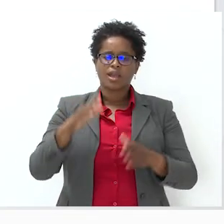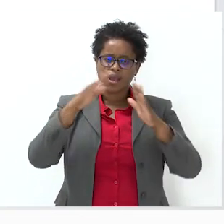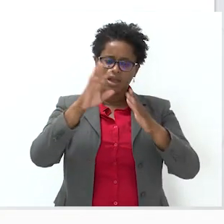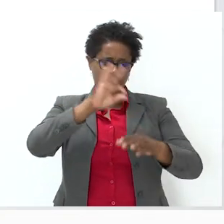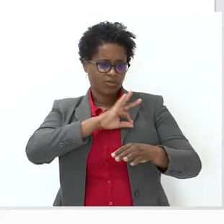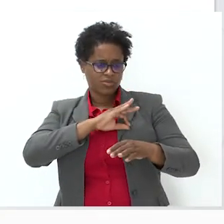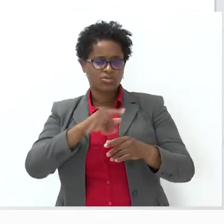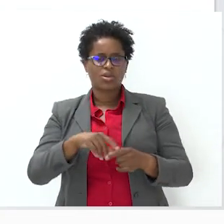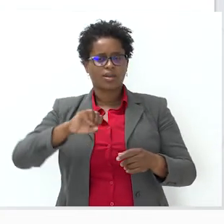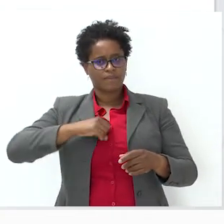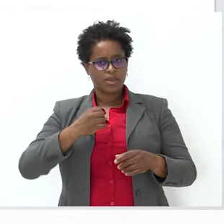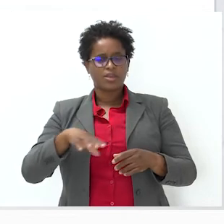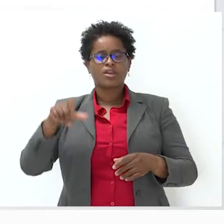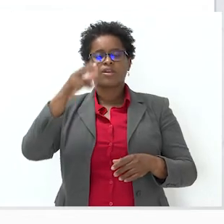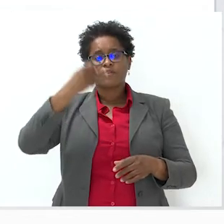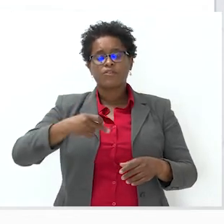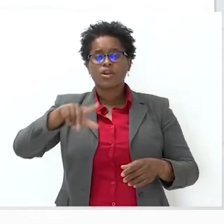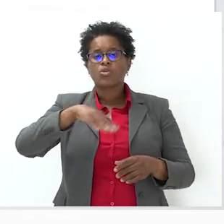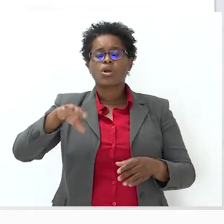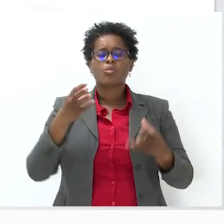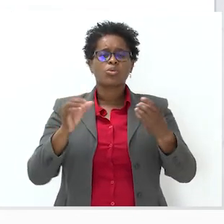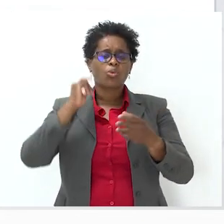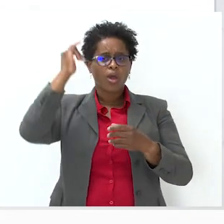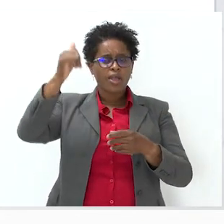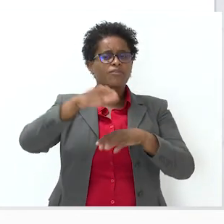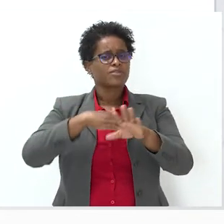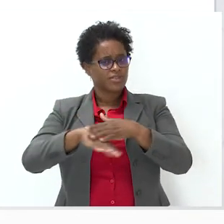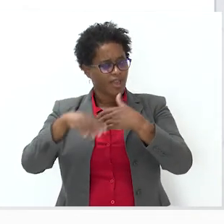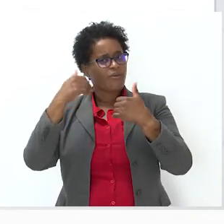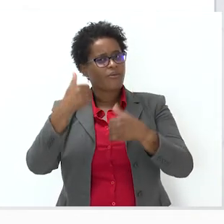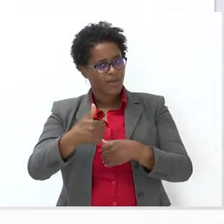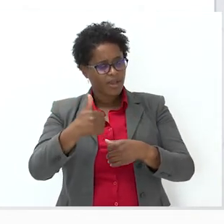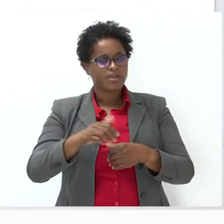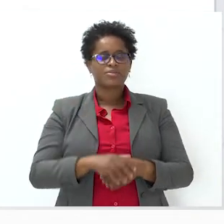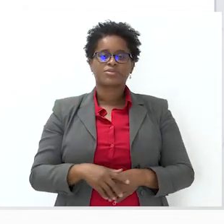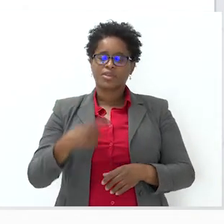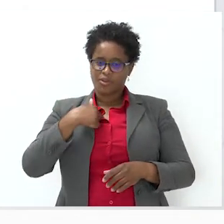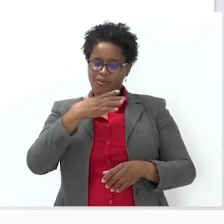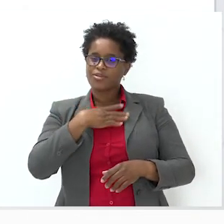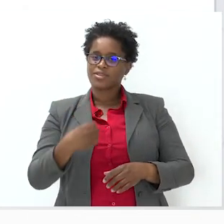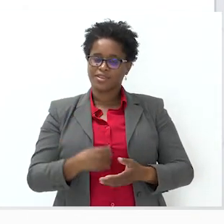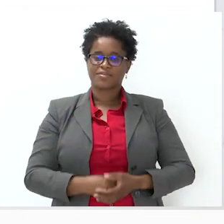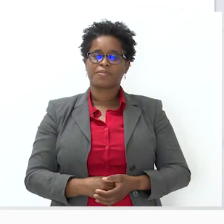num sítio muito alto. Muito bem, fizeram corretamente,